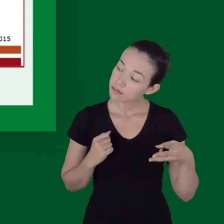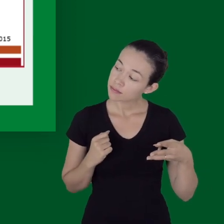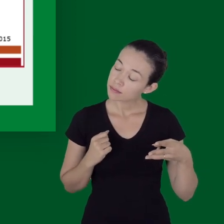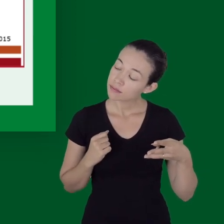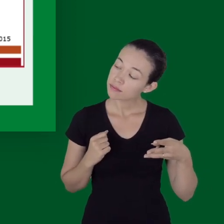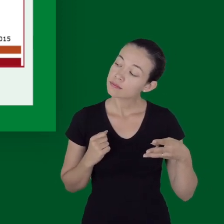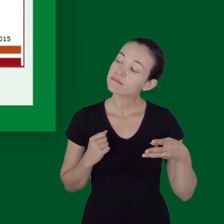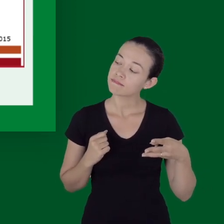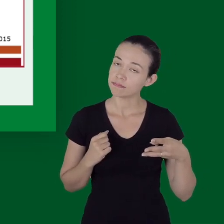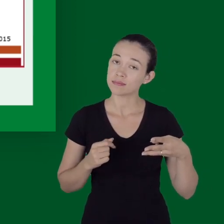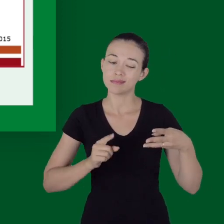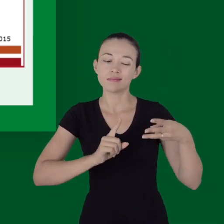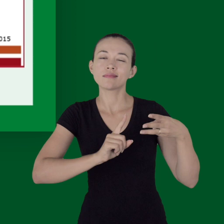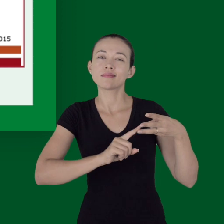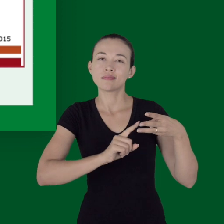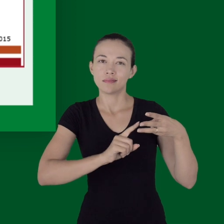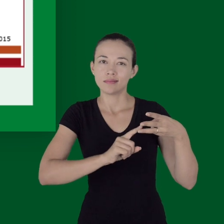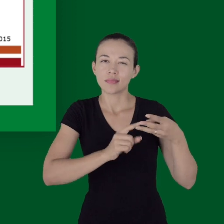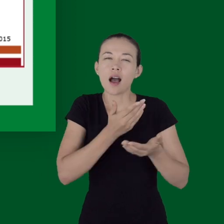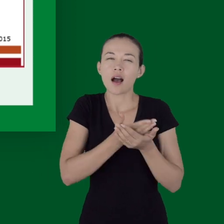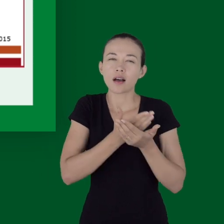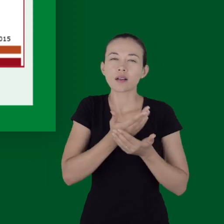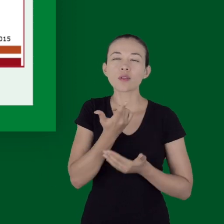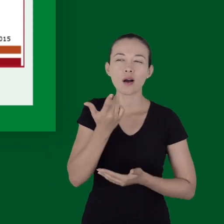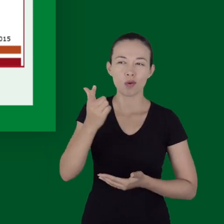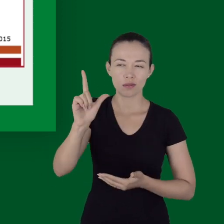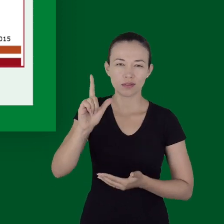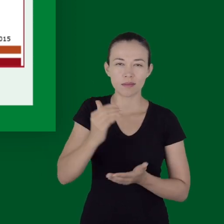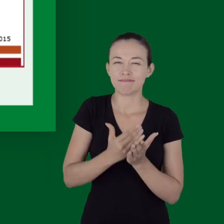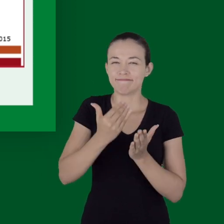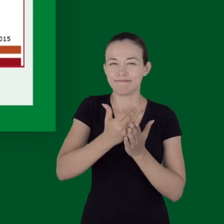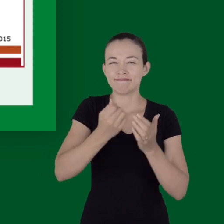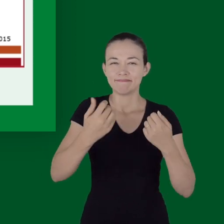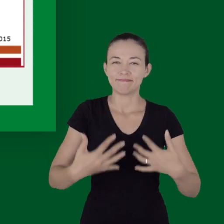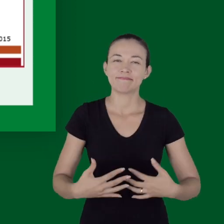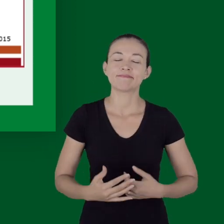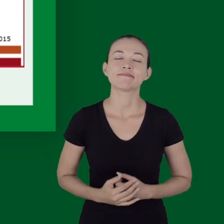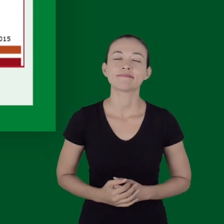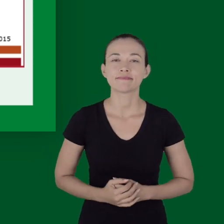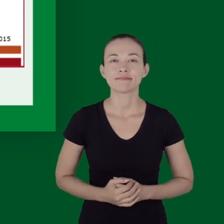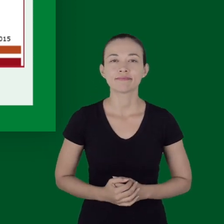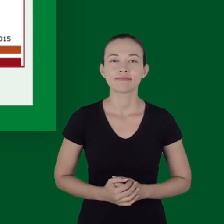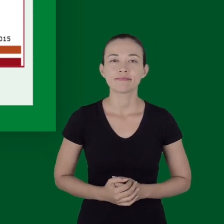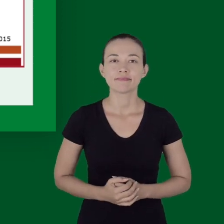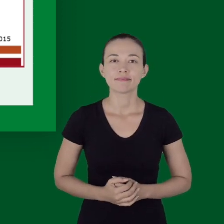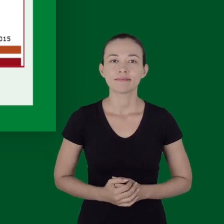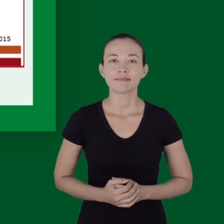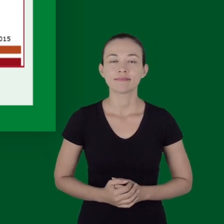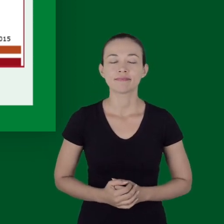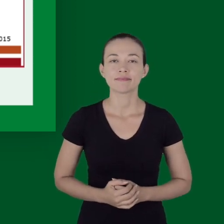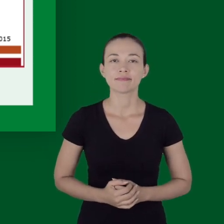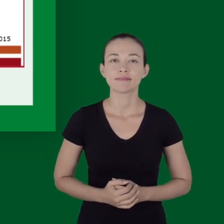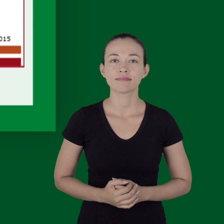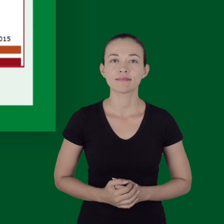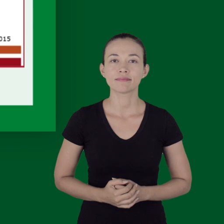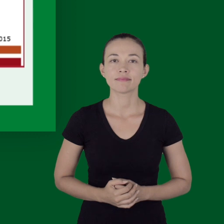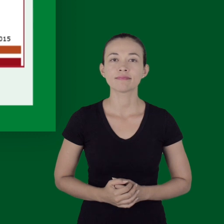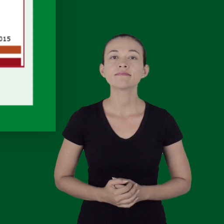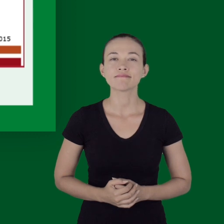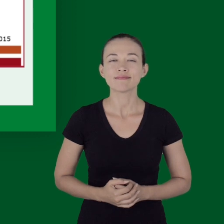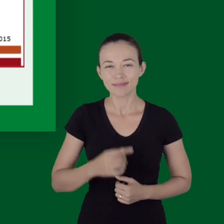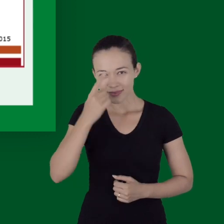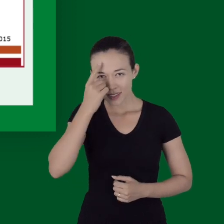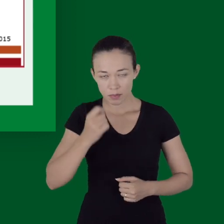que tem o tipo da torsade de Poix, e a fibrilação ventricular, que é o ritmo de parada, que a gente vai falar em outra aula, né?